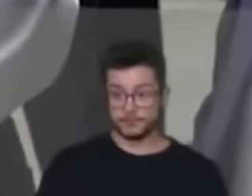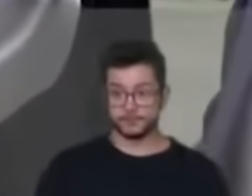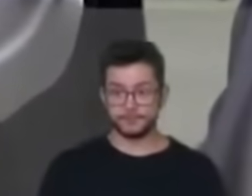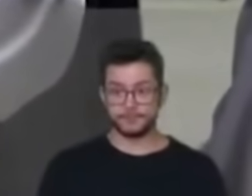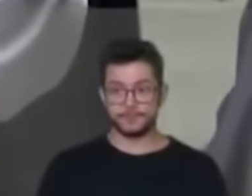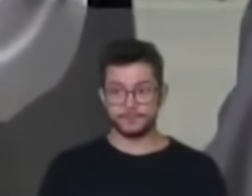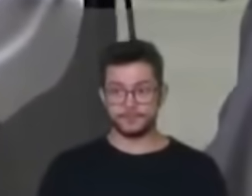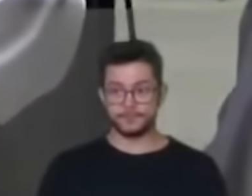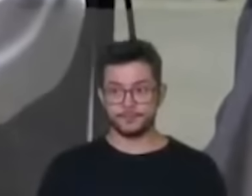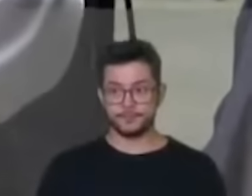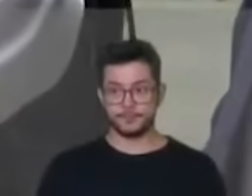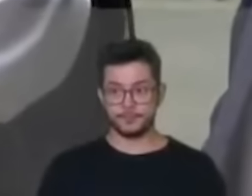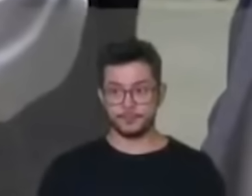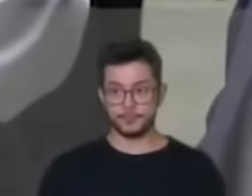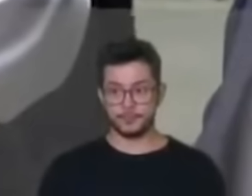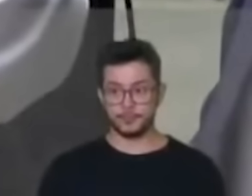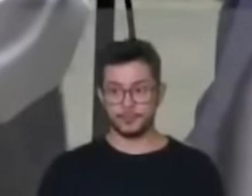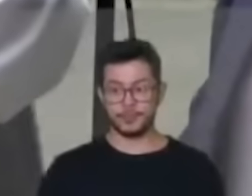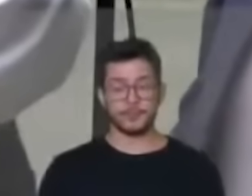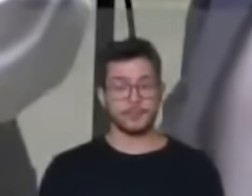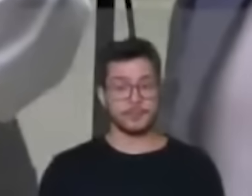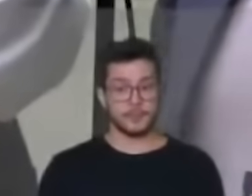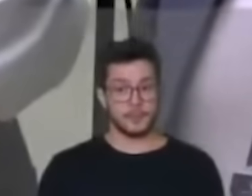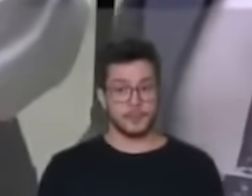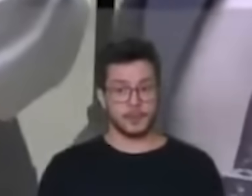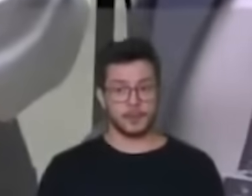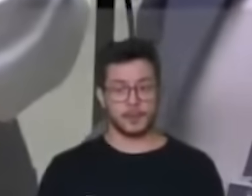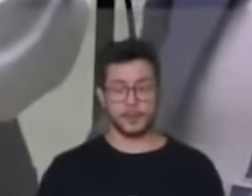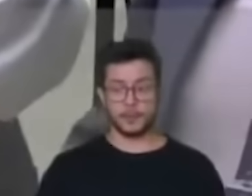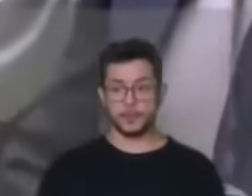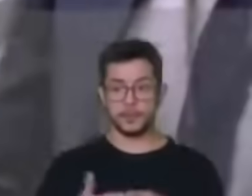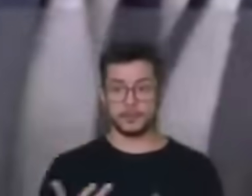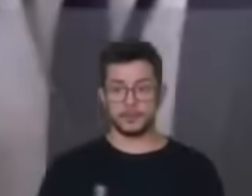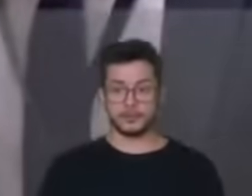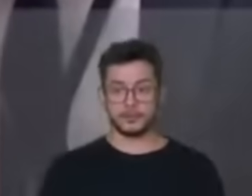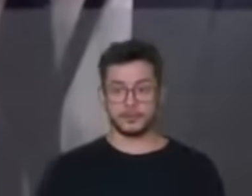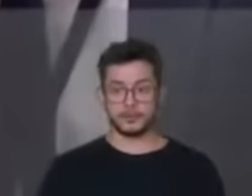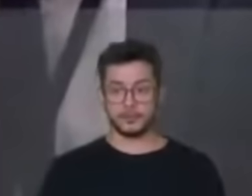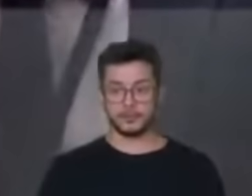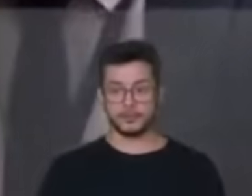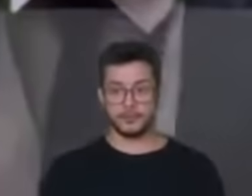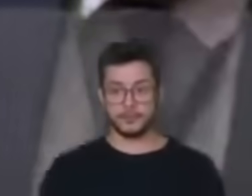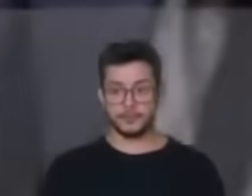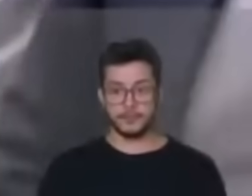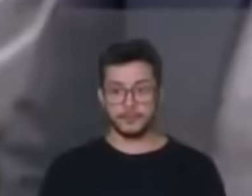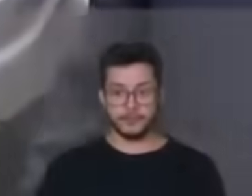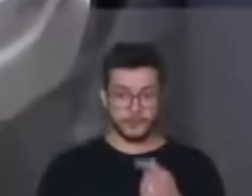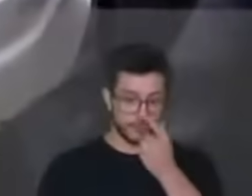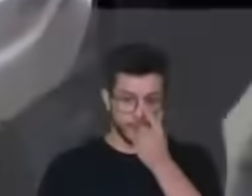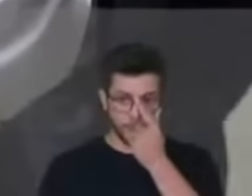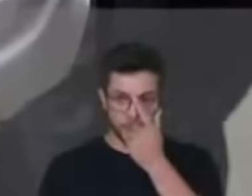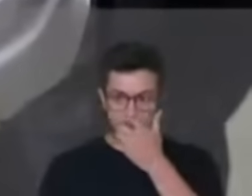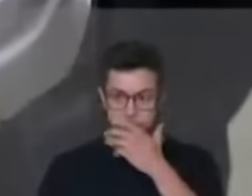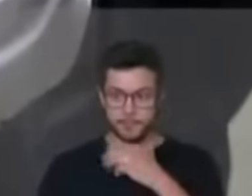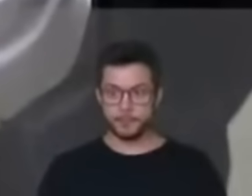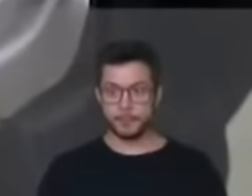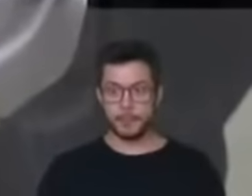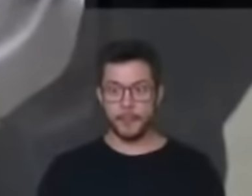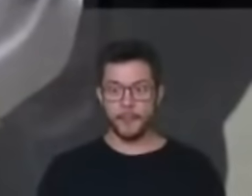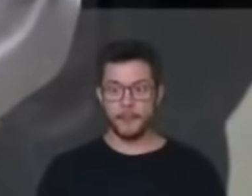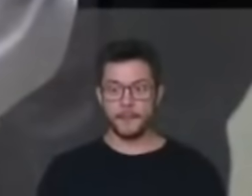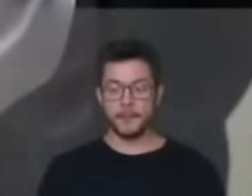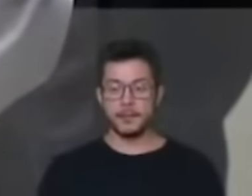E isso, nesse caso, houve uma flagrante... Da agropecuária? Tem